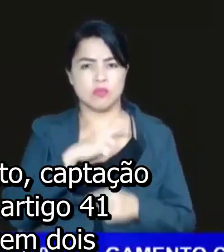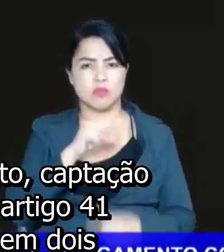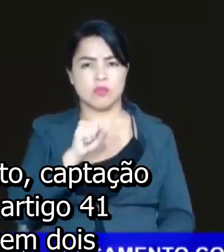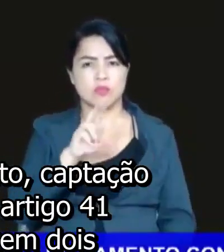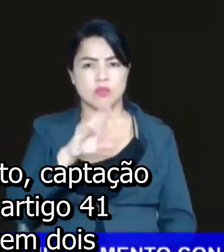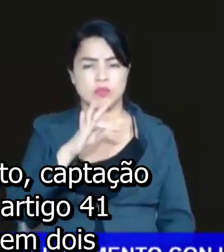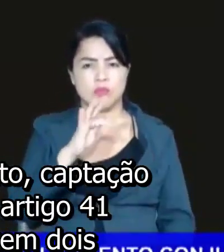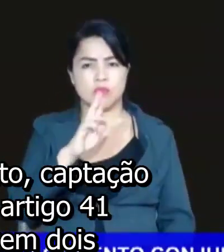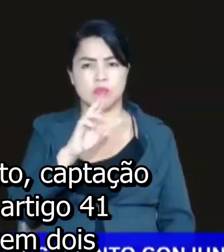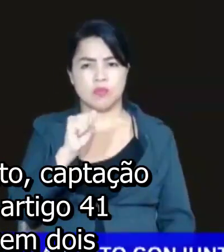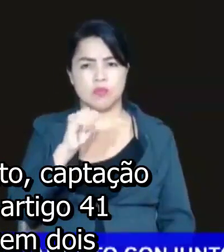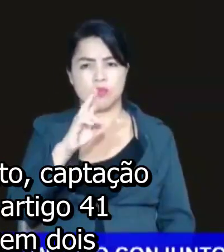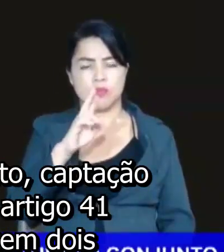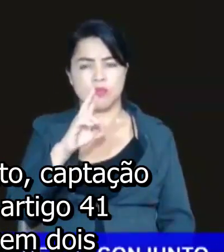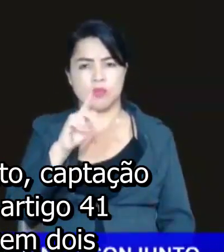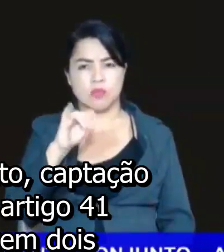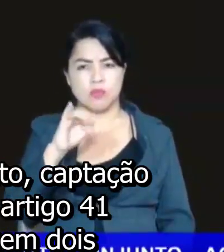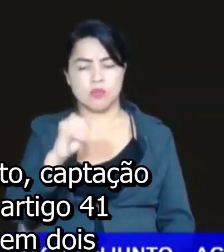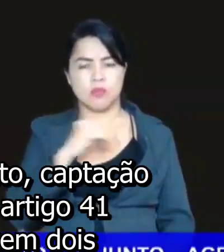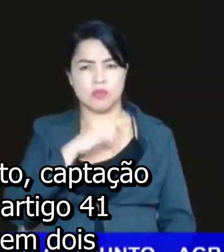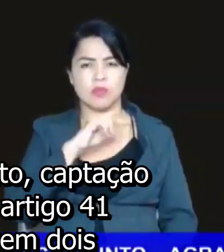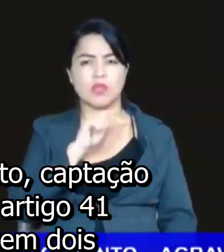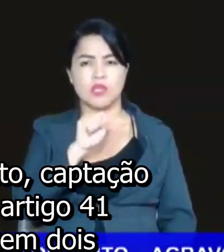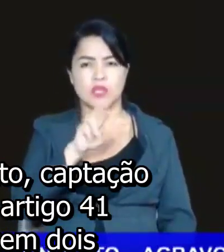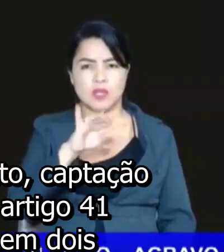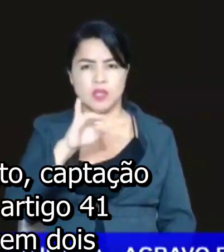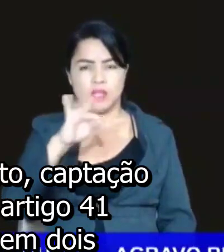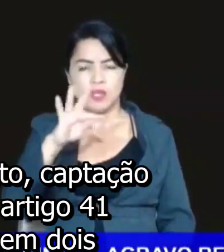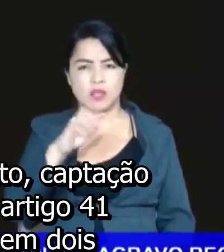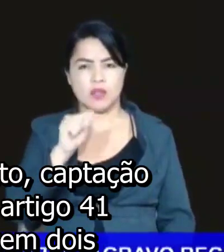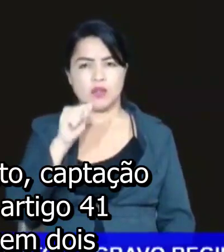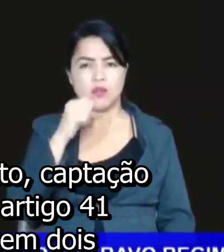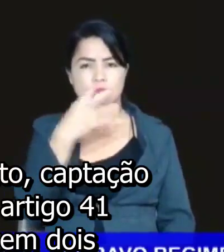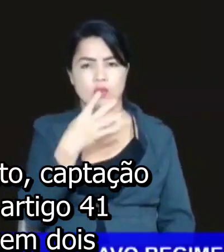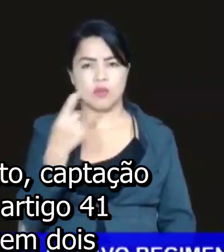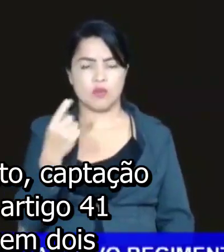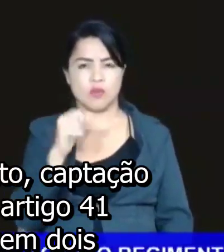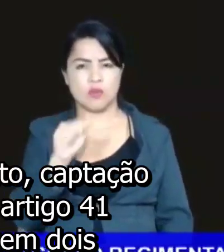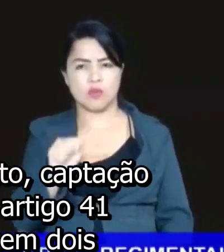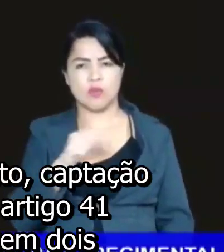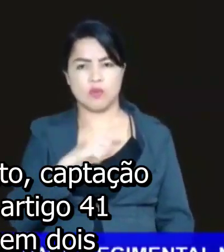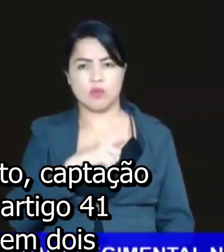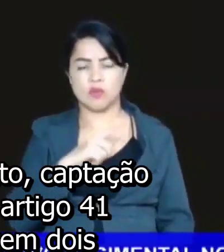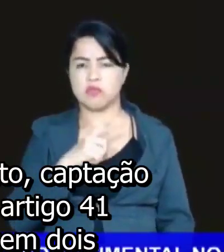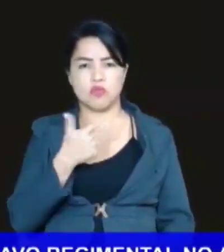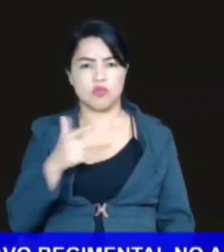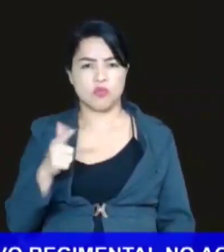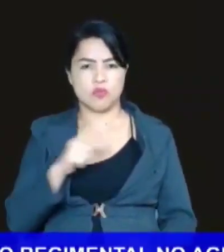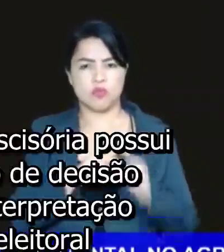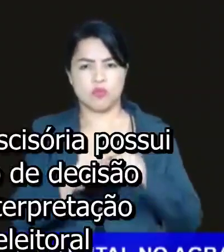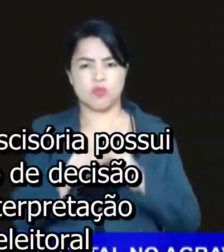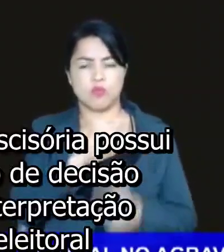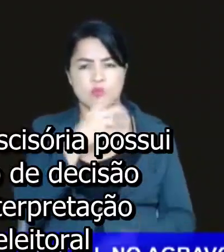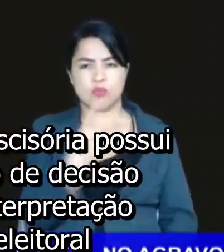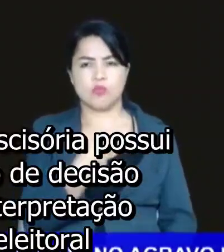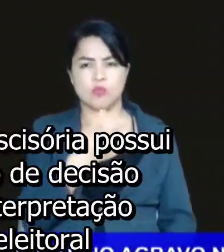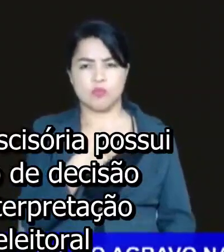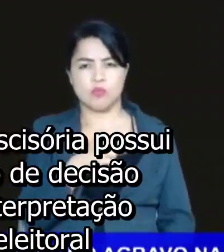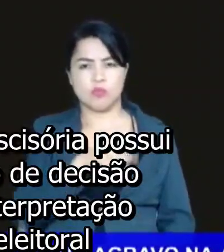Lei 9.504, artigo 41A, hipótese de inelegibilidade, não configuração. Item 2, no